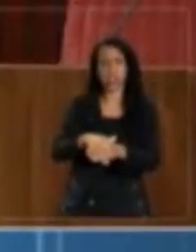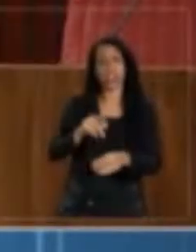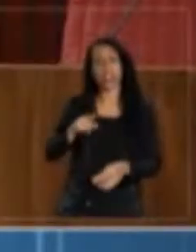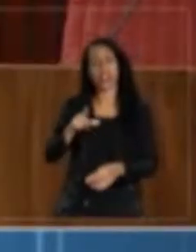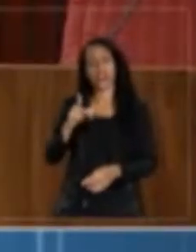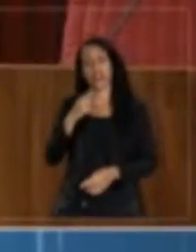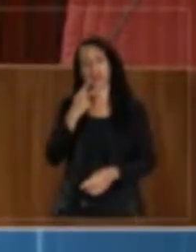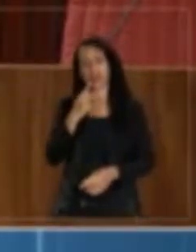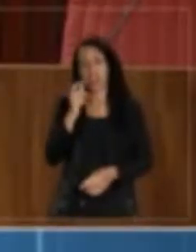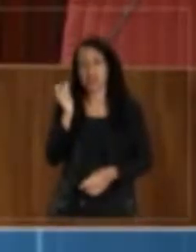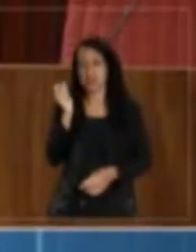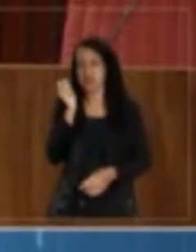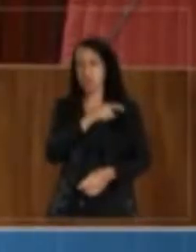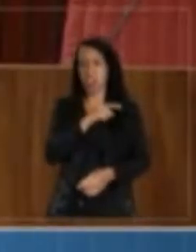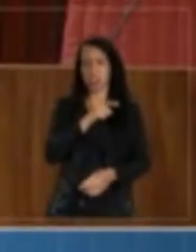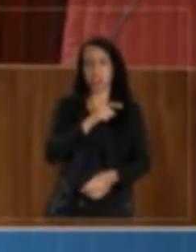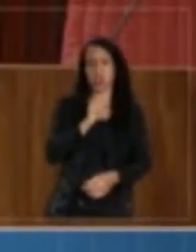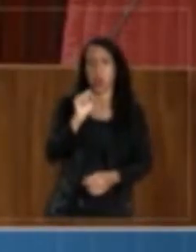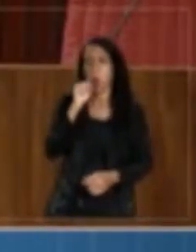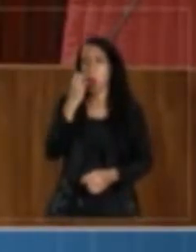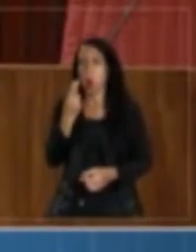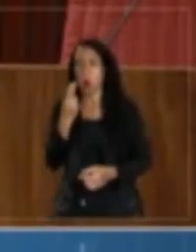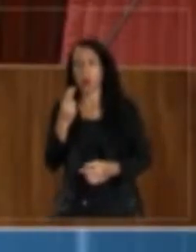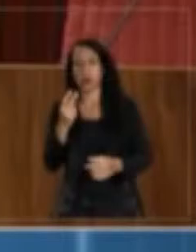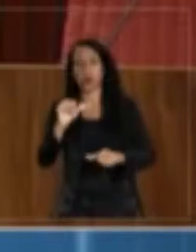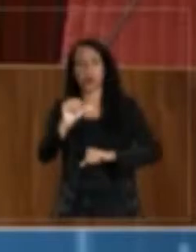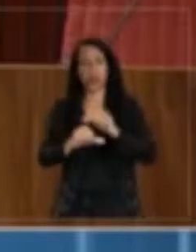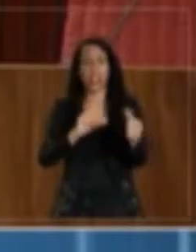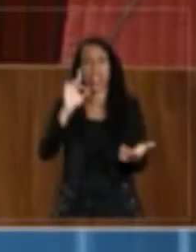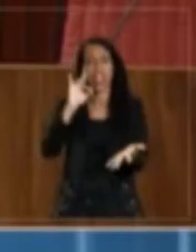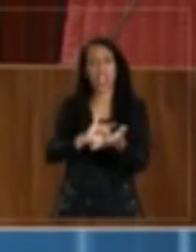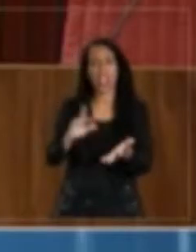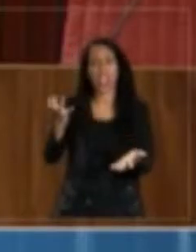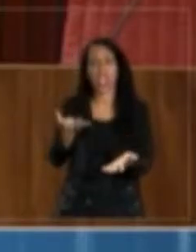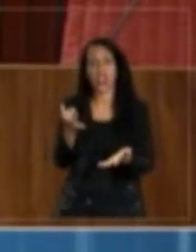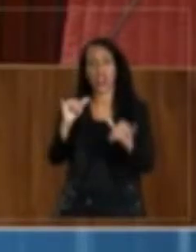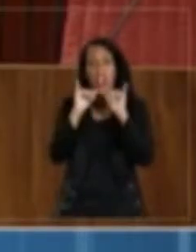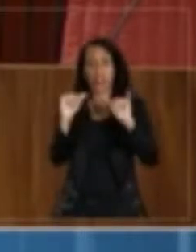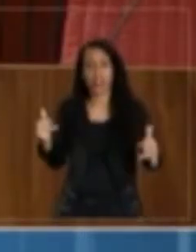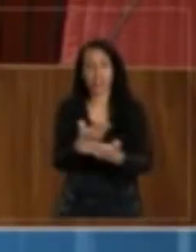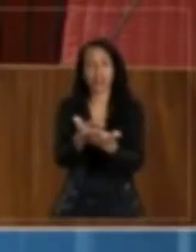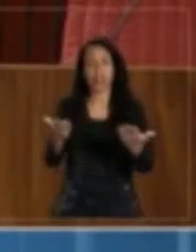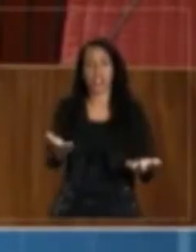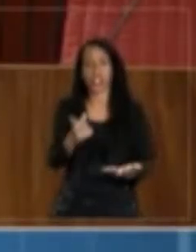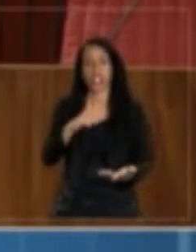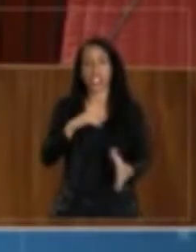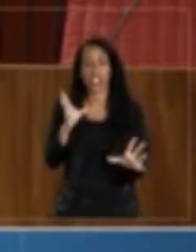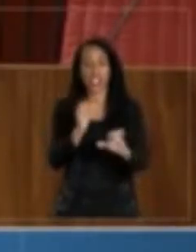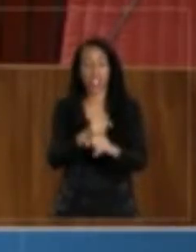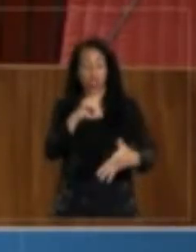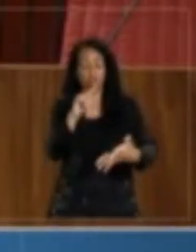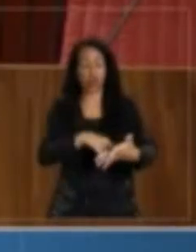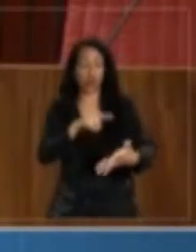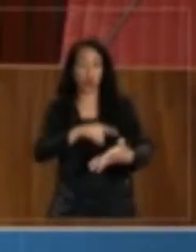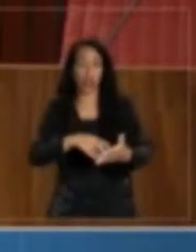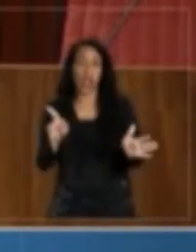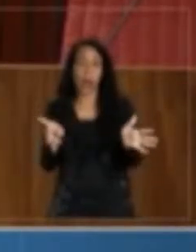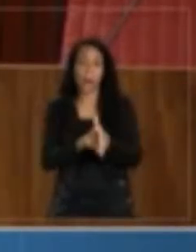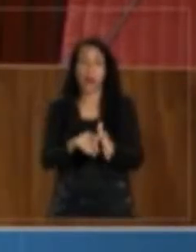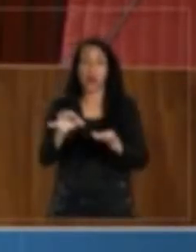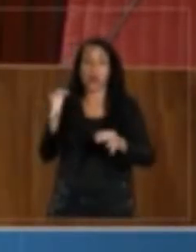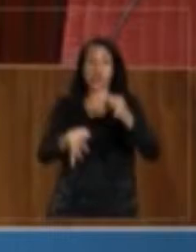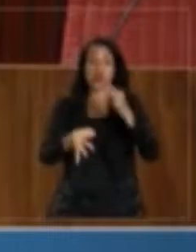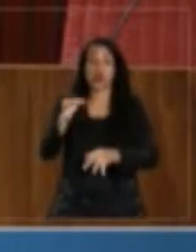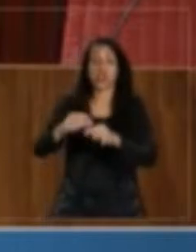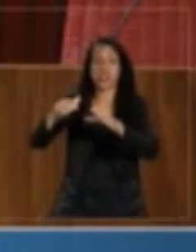que já é uma jurisprudência que disseminar fake news vai resultar em cassação de mandato, além disso, agora pode